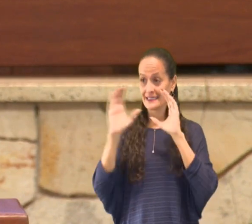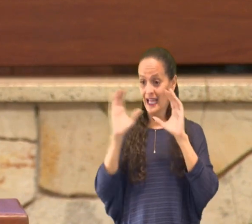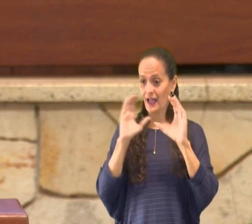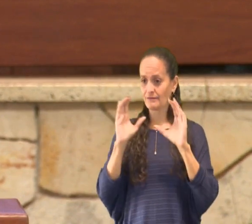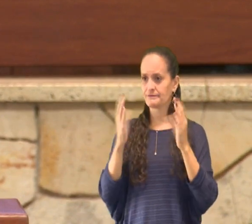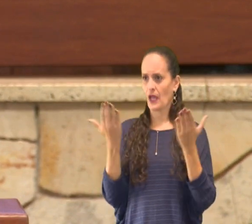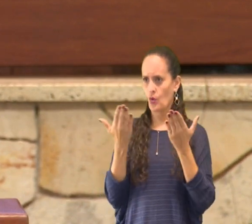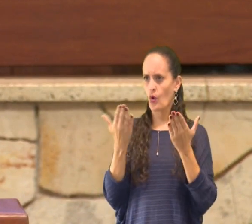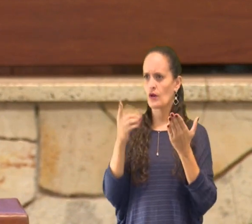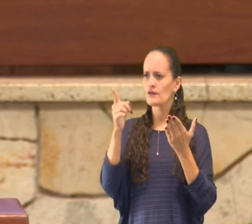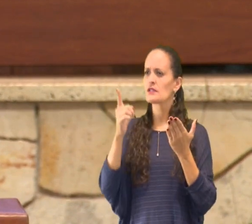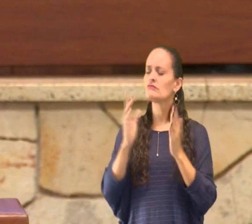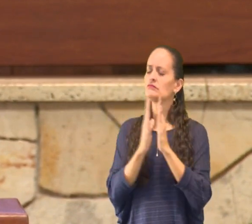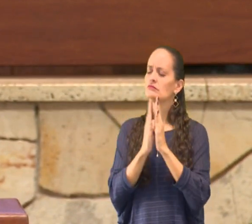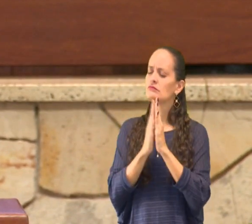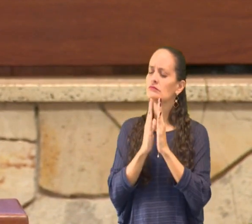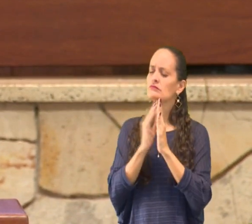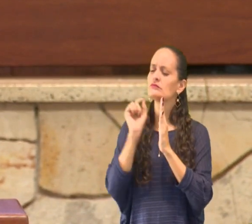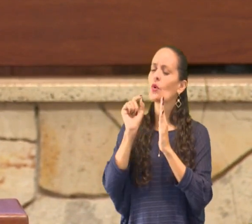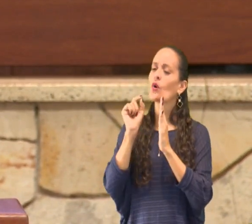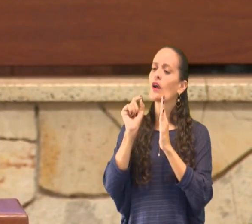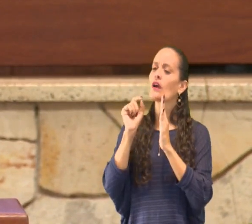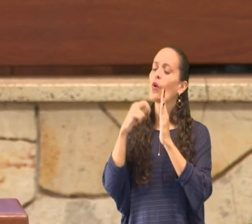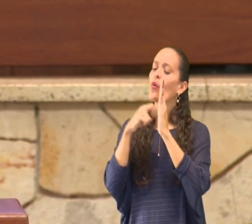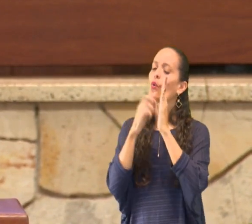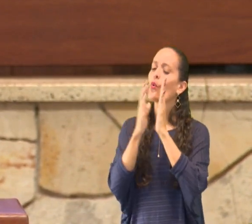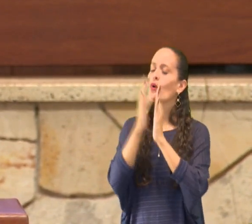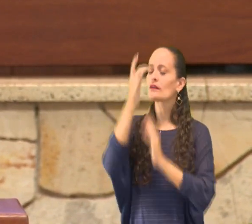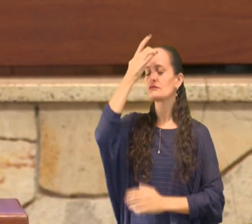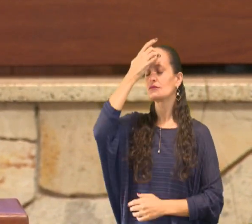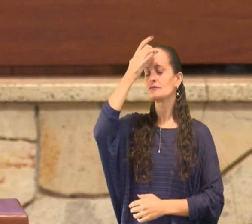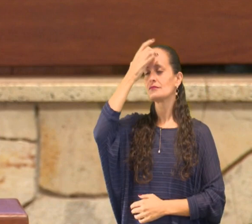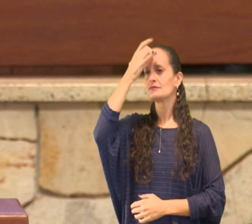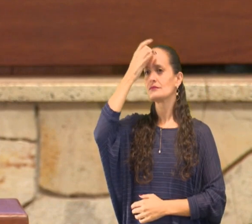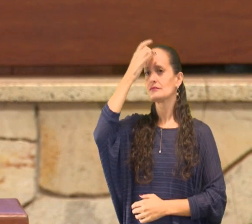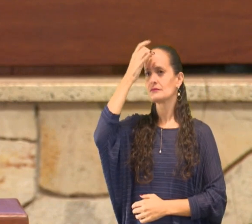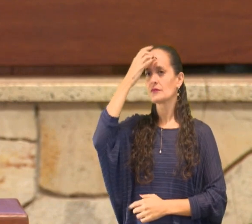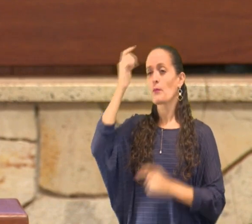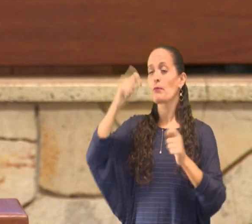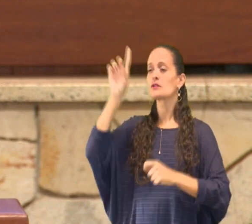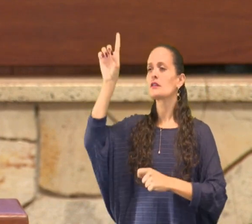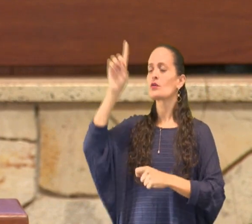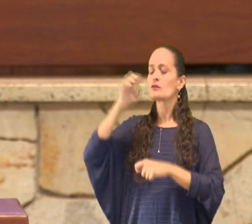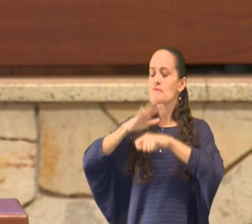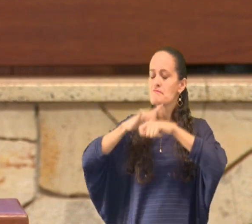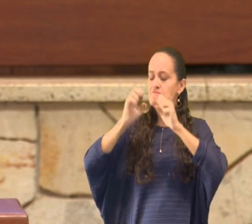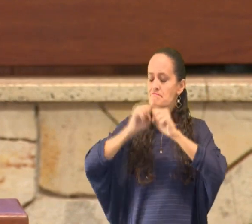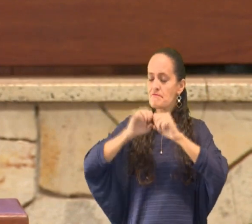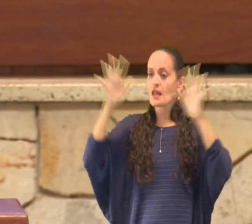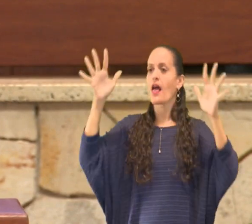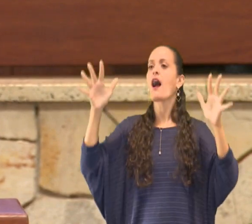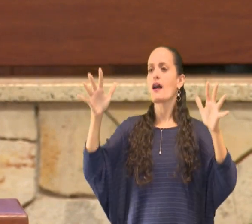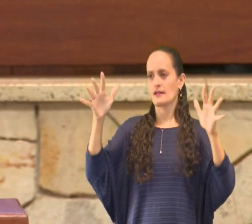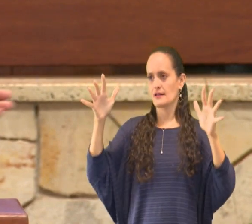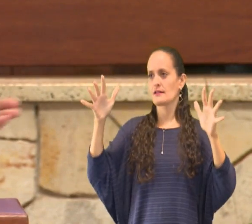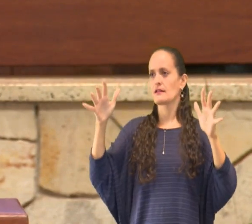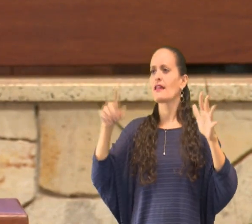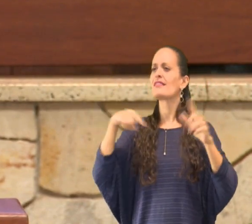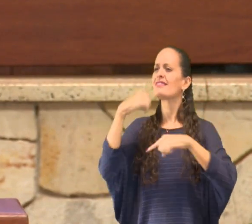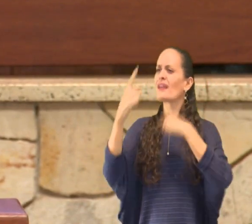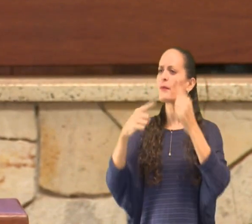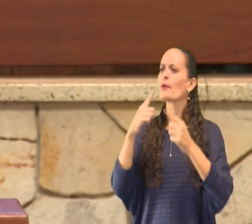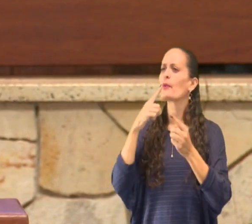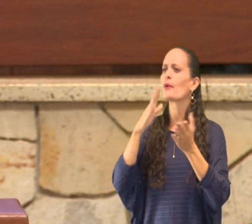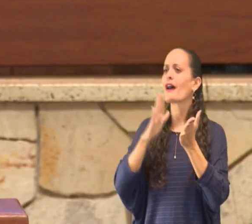Esteja em atitude de oração para que o Senhor possa operar milagres, maravilhas, e em seguida nós também oraremos pelos aniversariantes